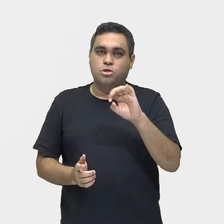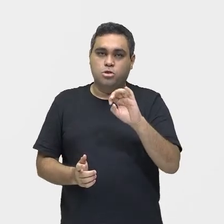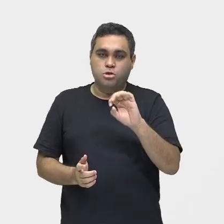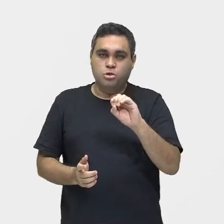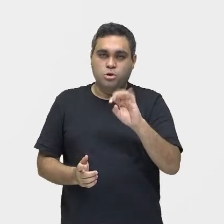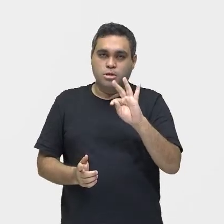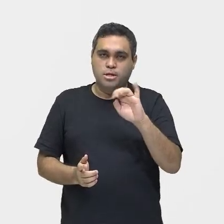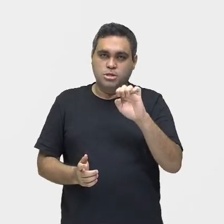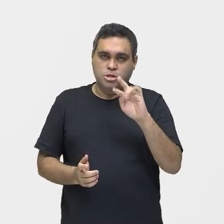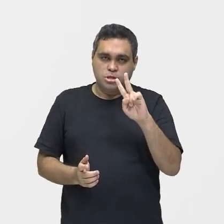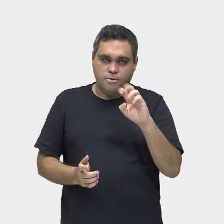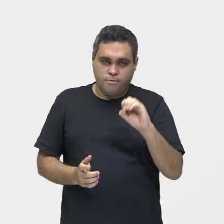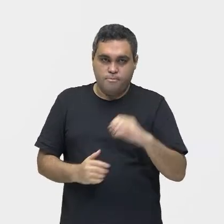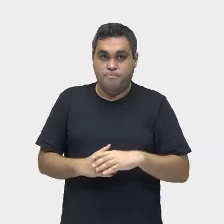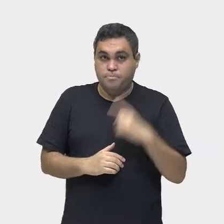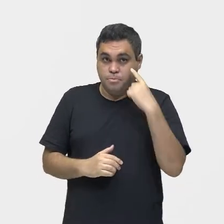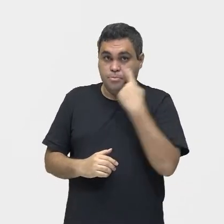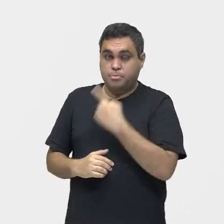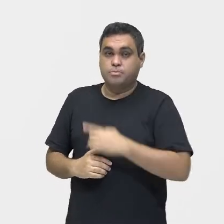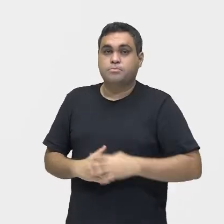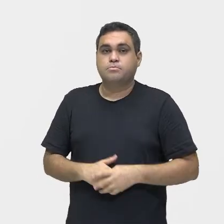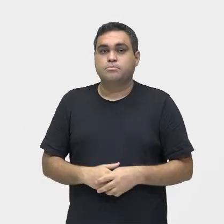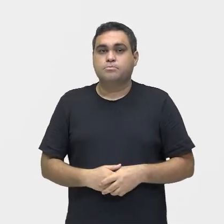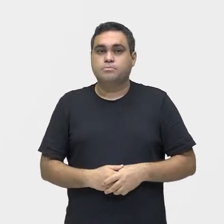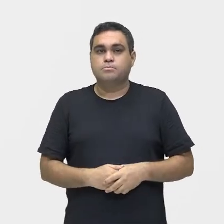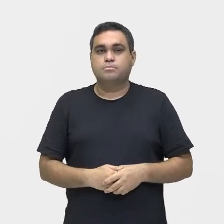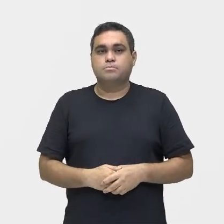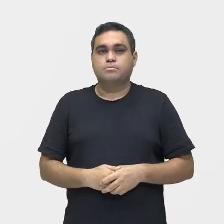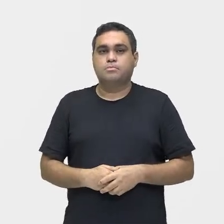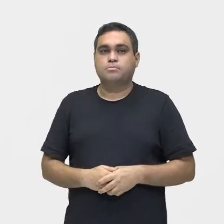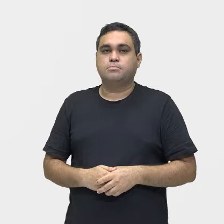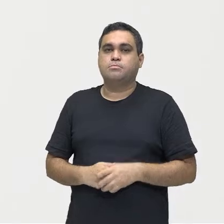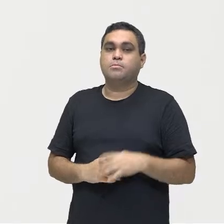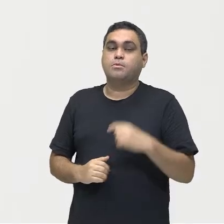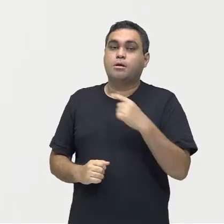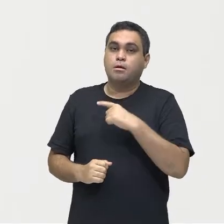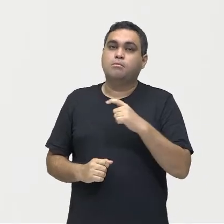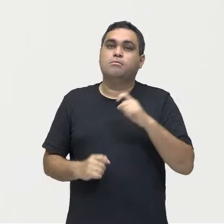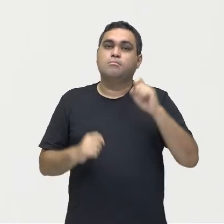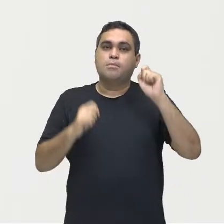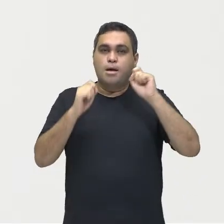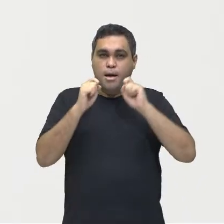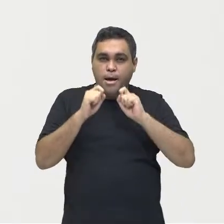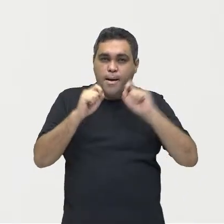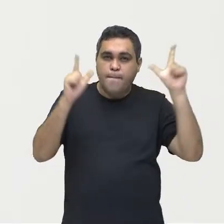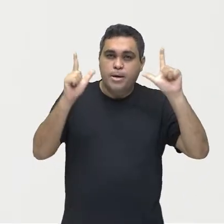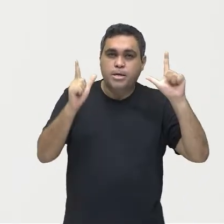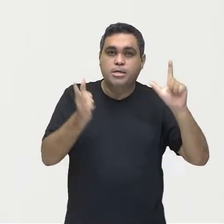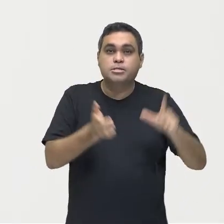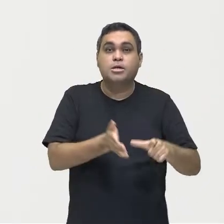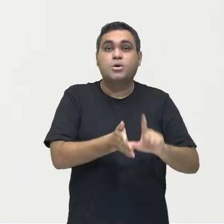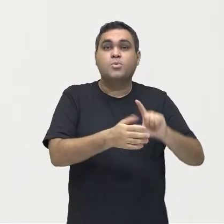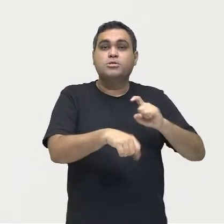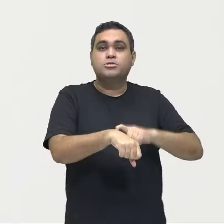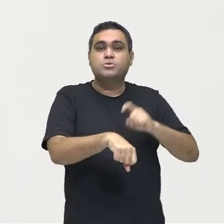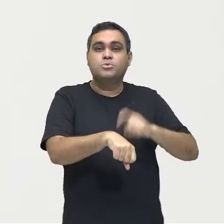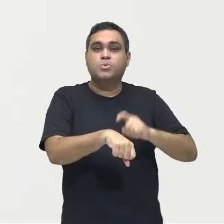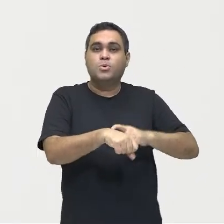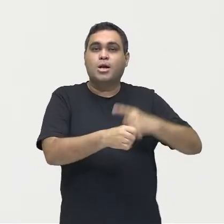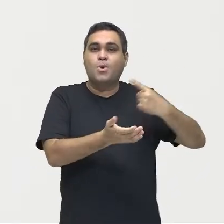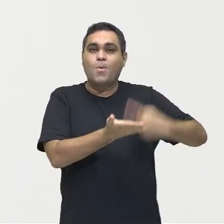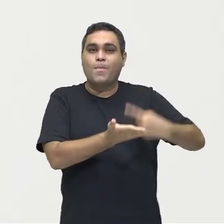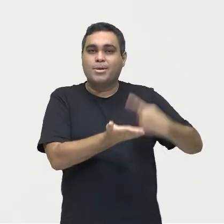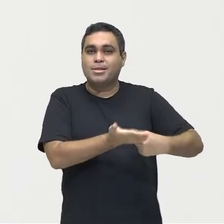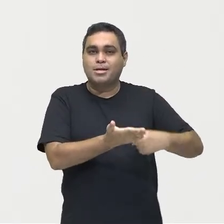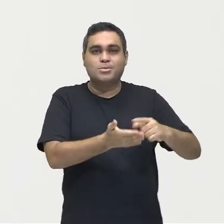sujeito. Só um pouco, vamos lá. Aqui. Amanheceu antes do horário previsto. Veja,